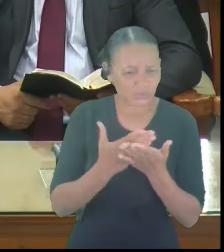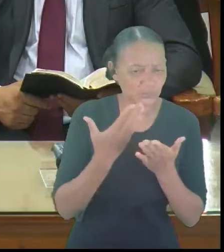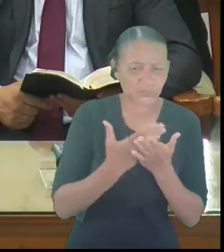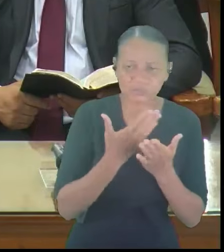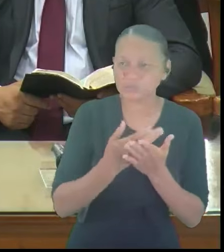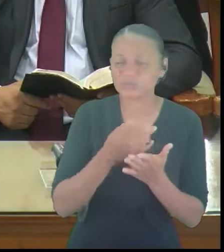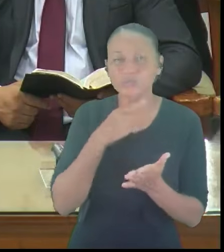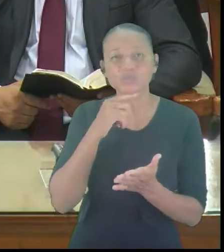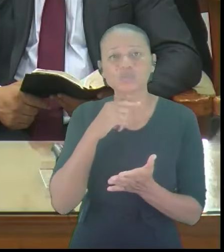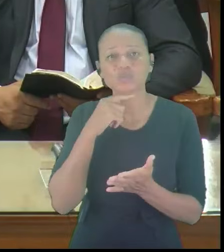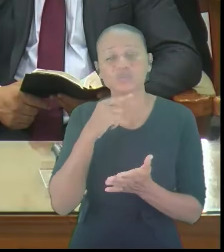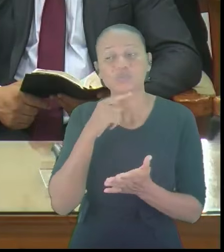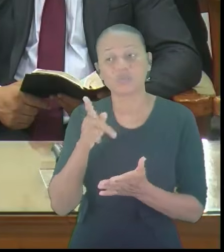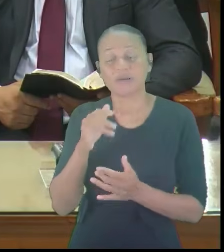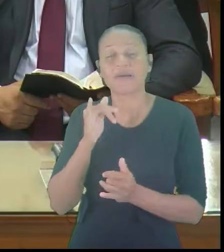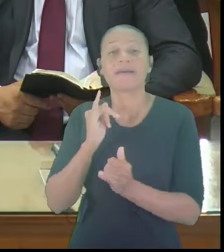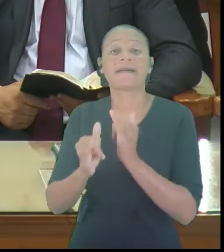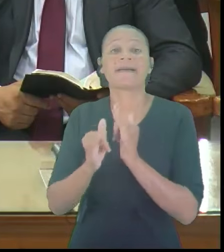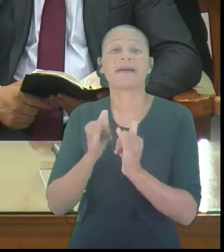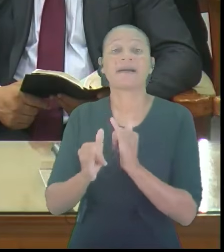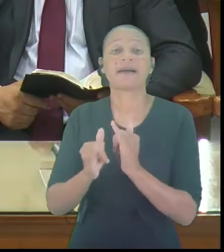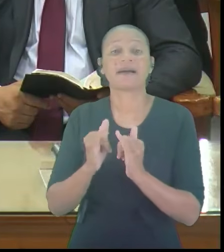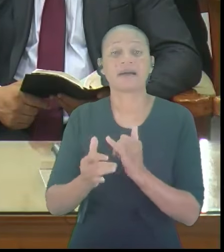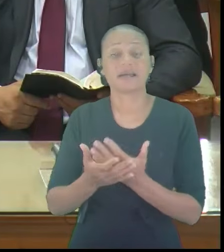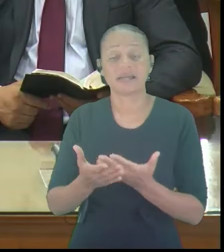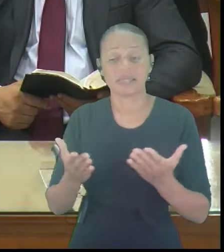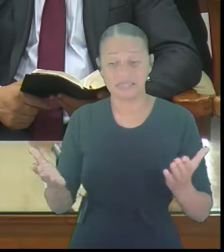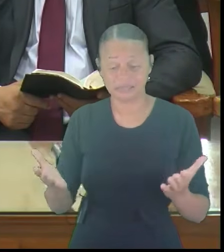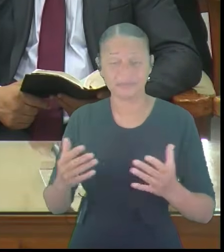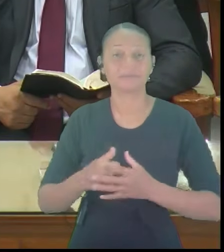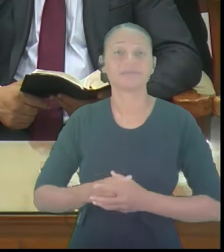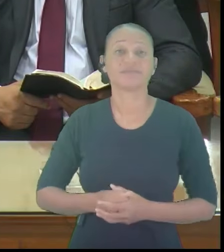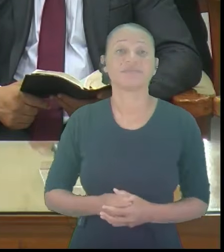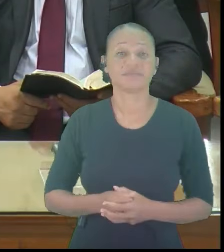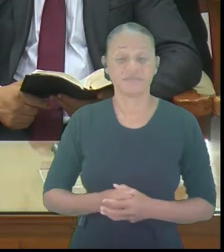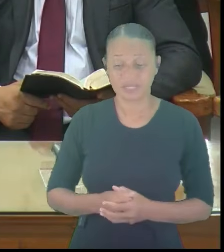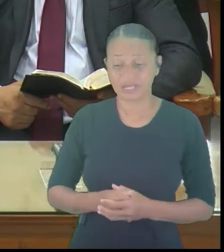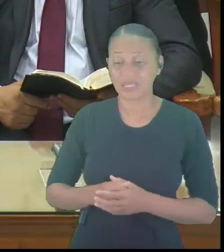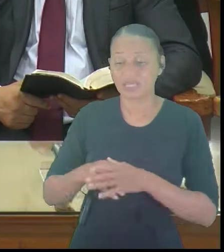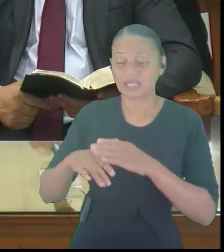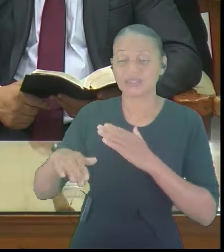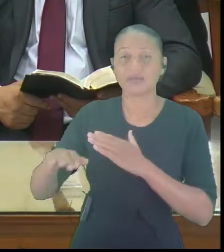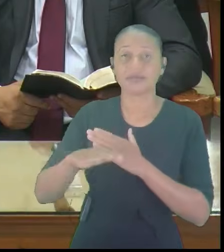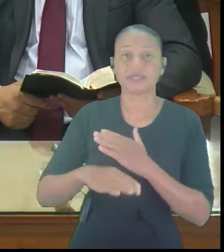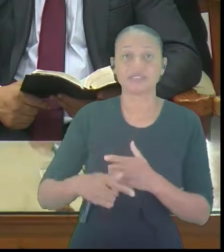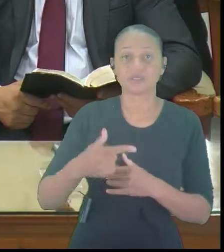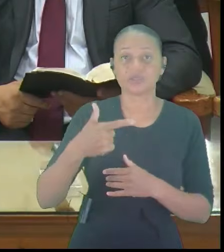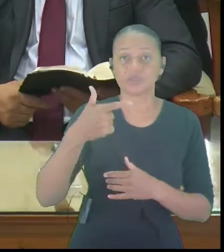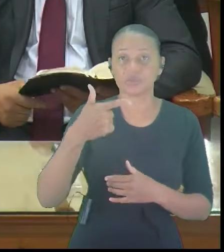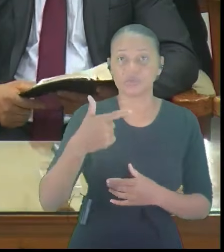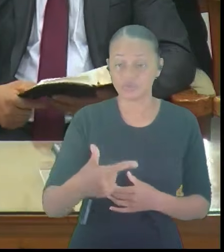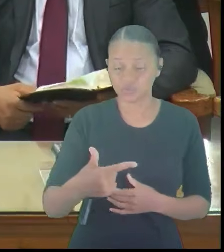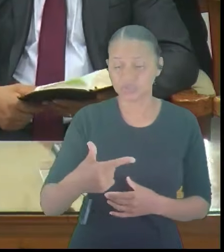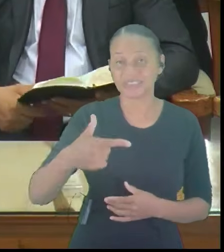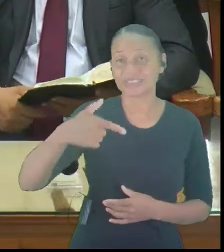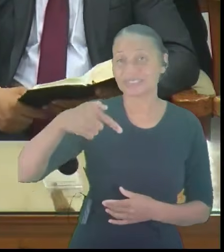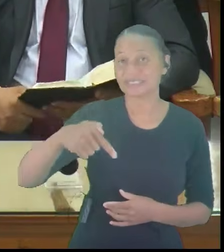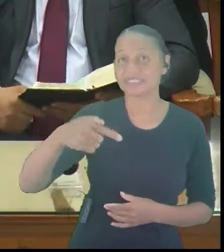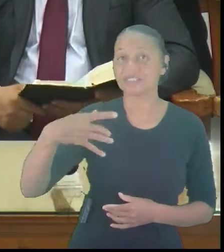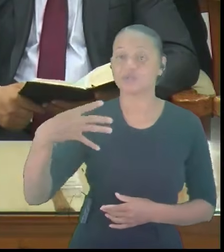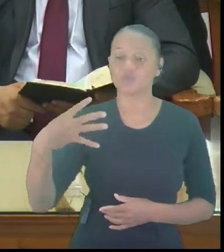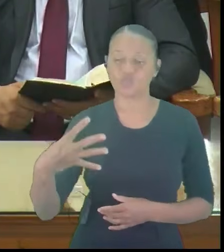mas numa fonte da internet eu achei que aquele templo, aquele alpendre tinha 274 metros